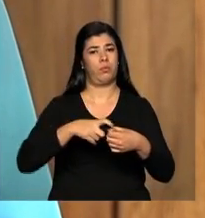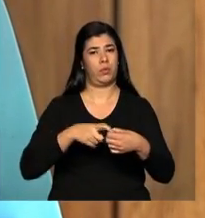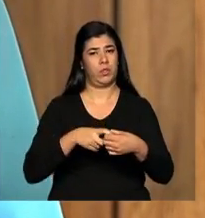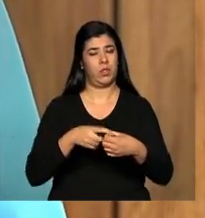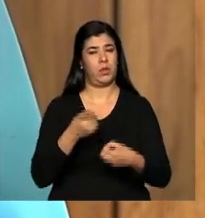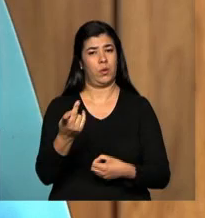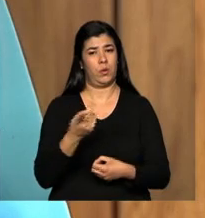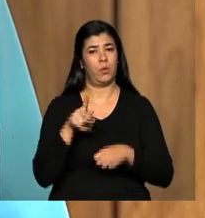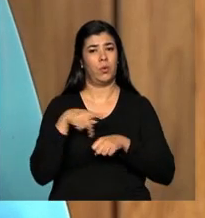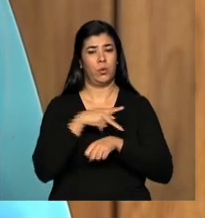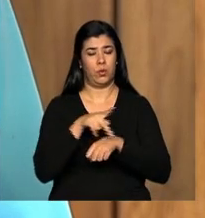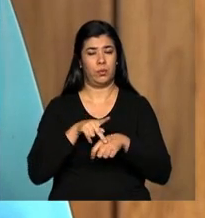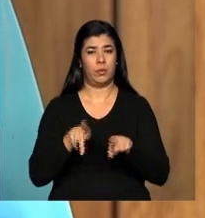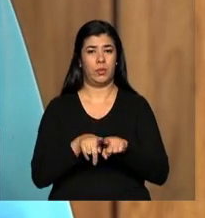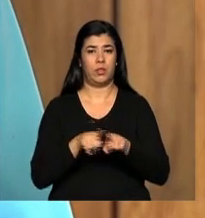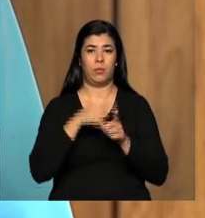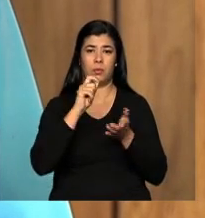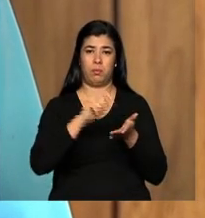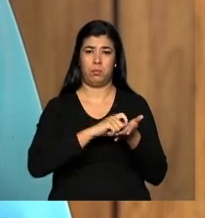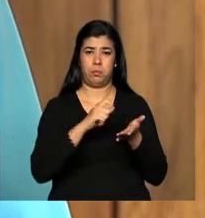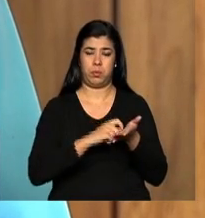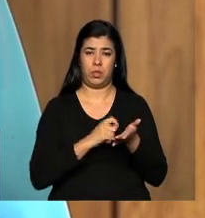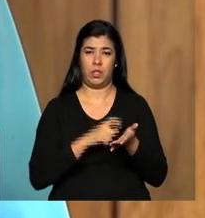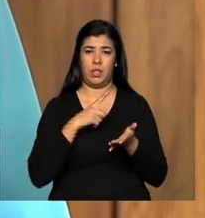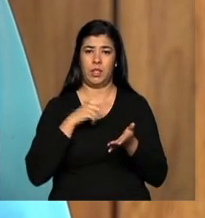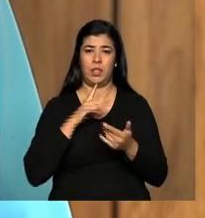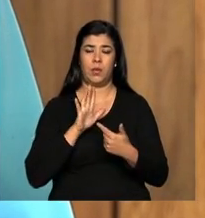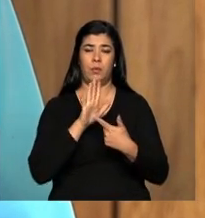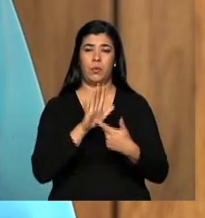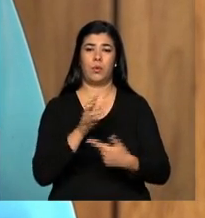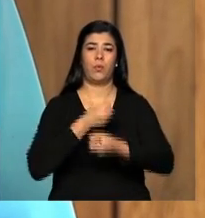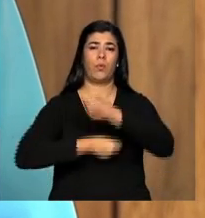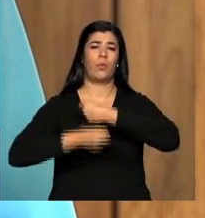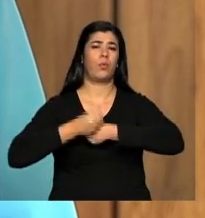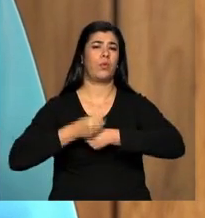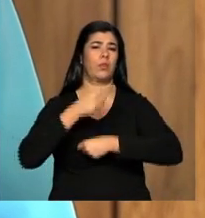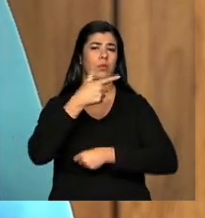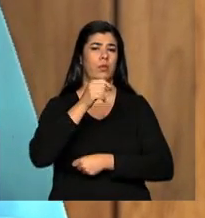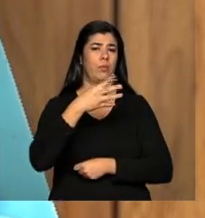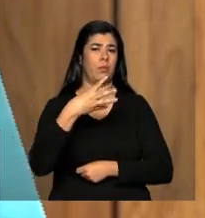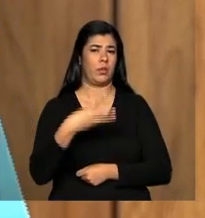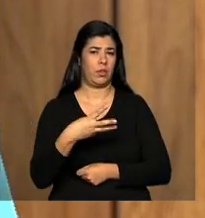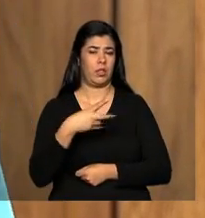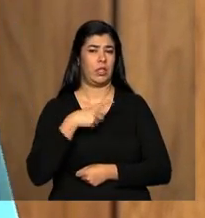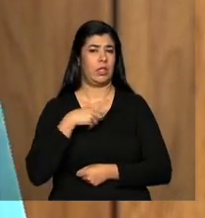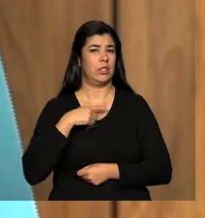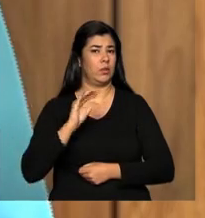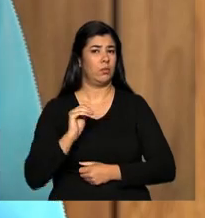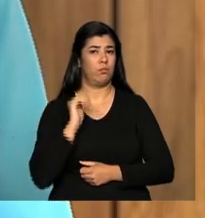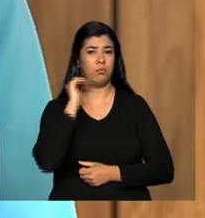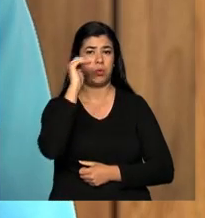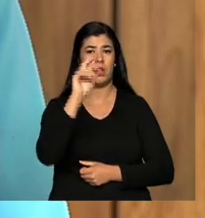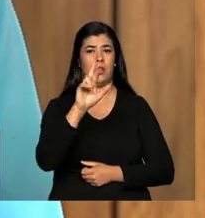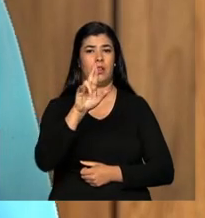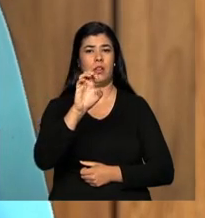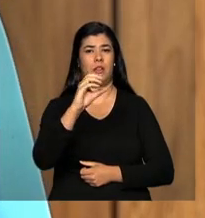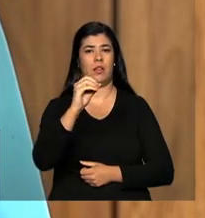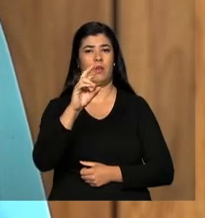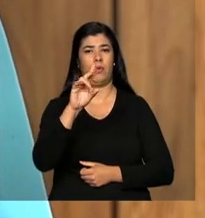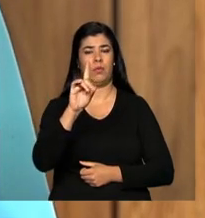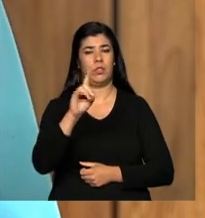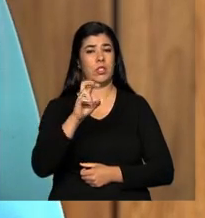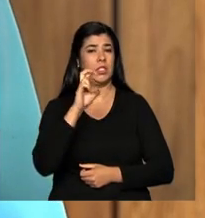nossos países registrou, no ano passado, recorde histórico, quase 5 bilhões de